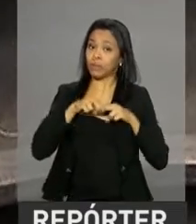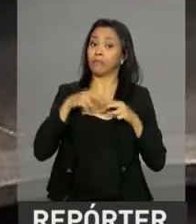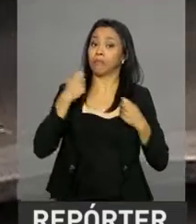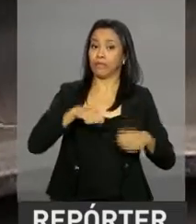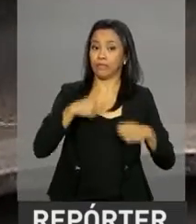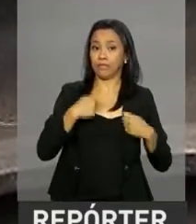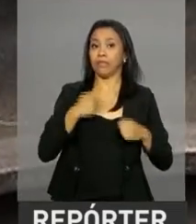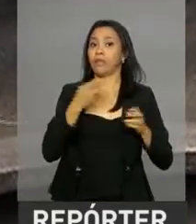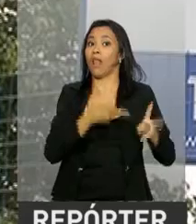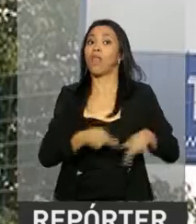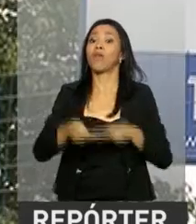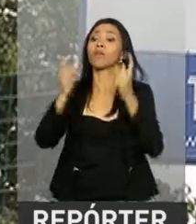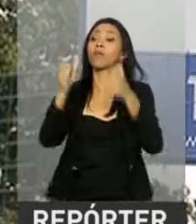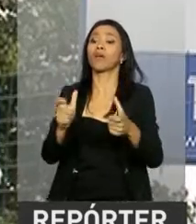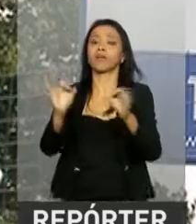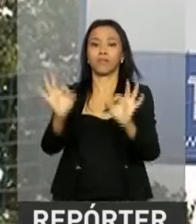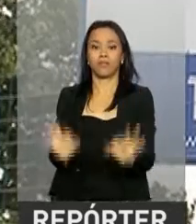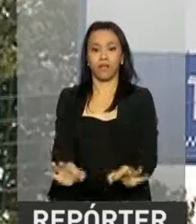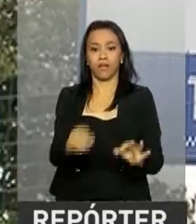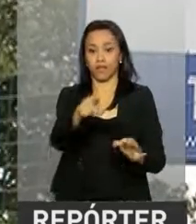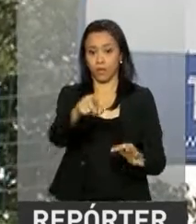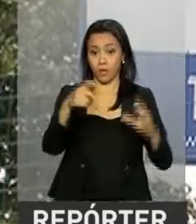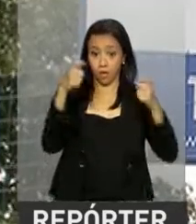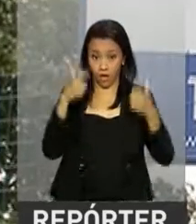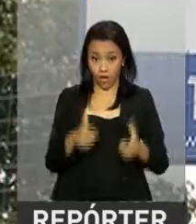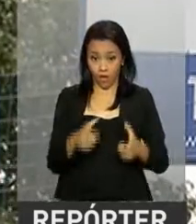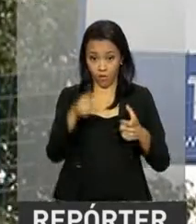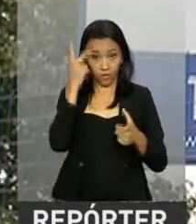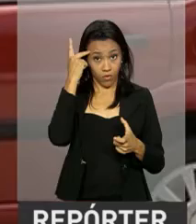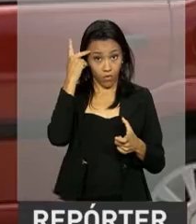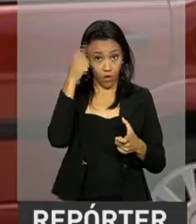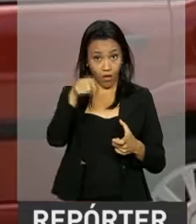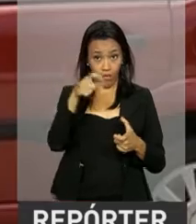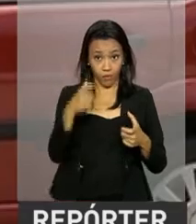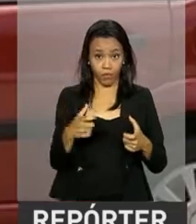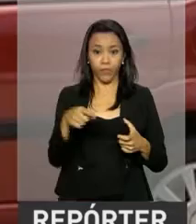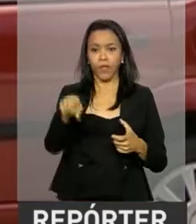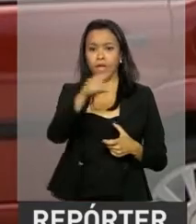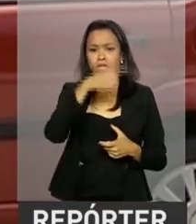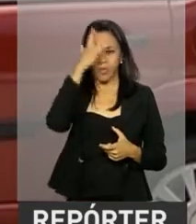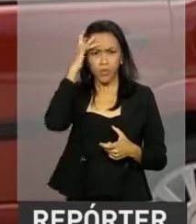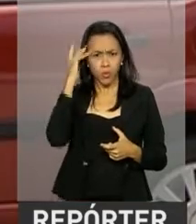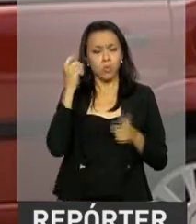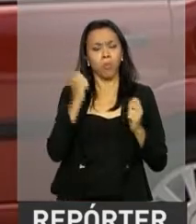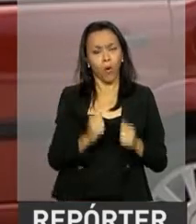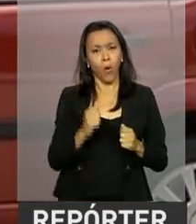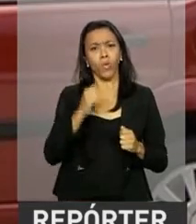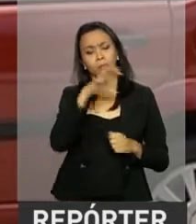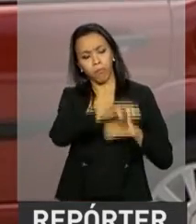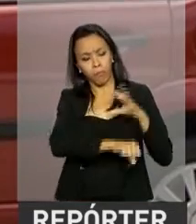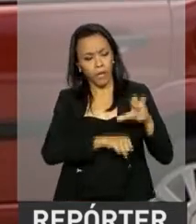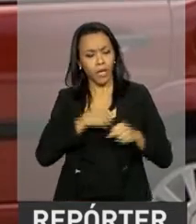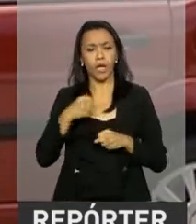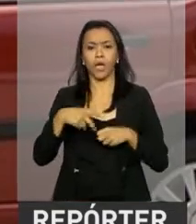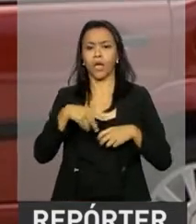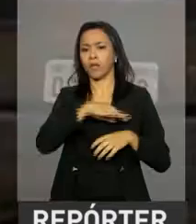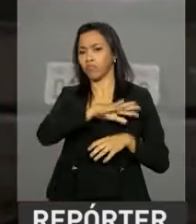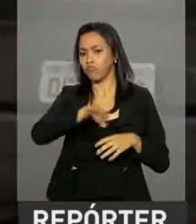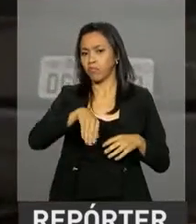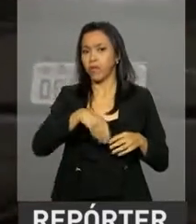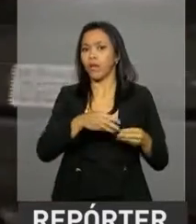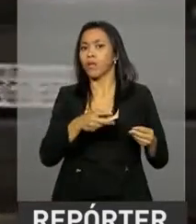tenha a destinação correta. Em Santo André, cidade da Grande São Paulo, moradores podem descartar resíduos sólidos